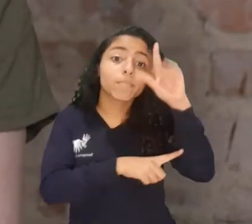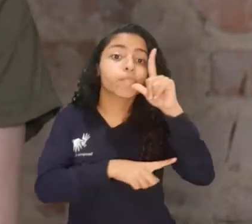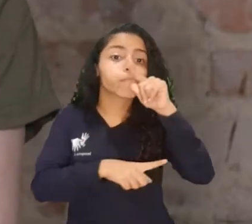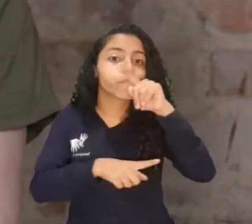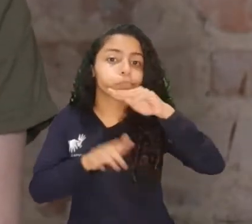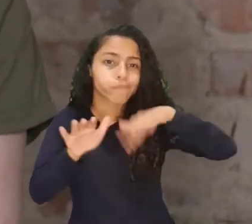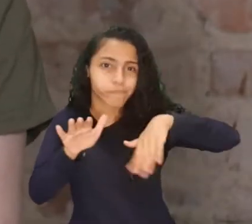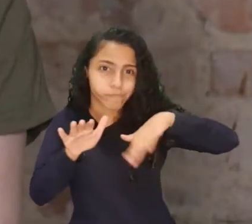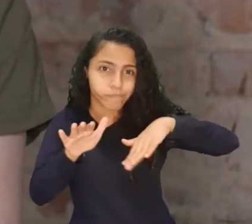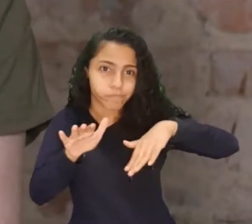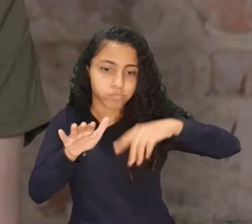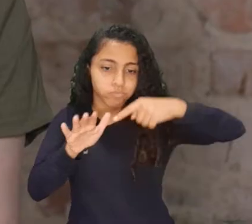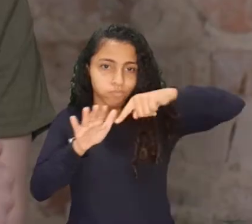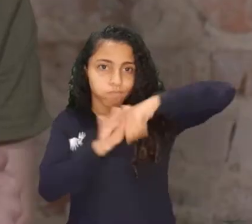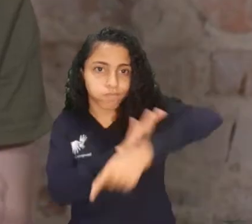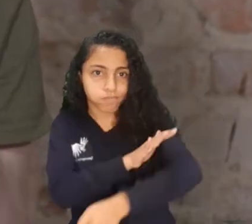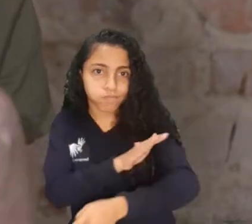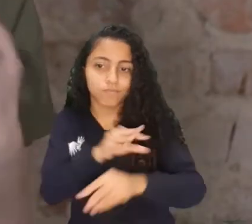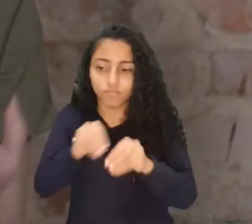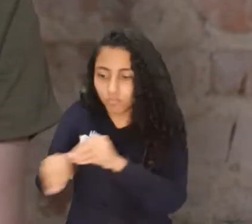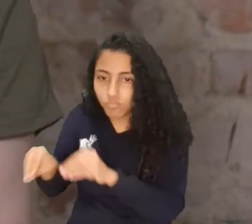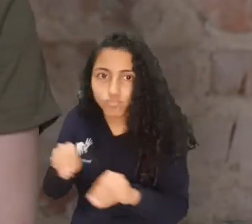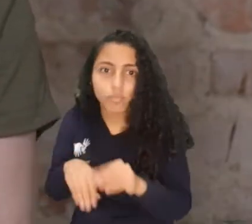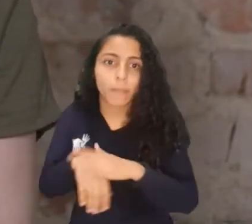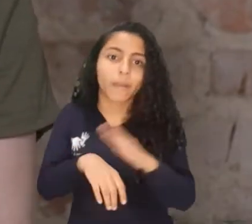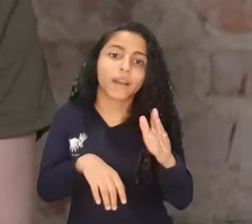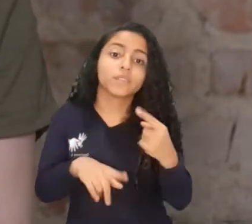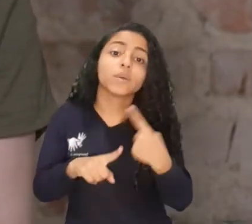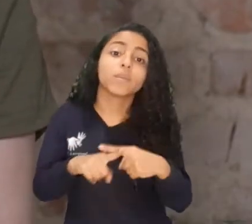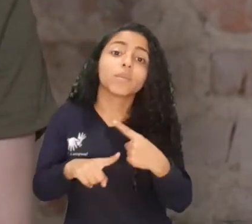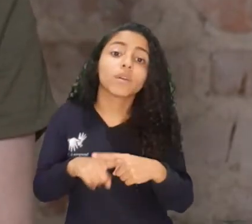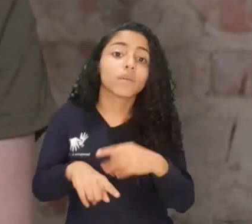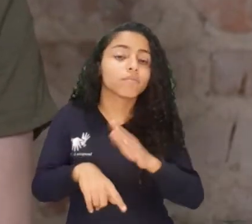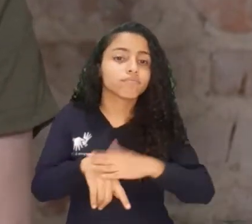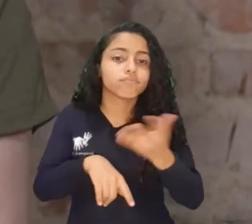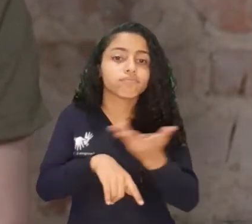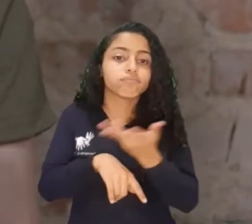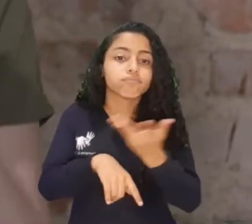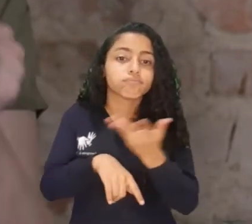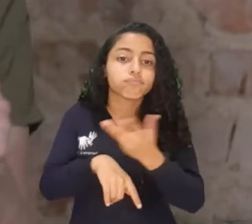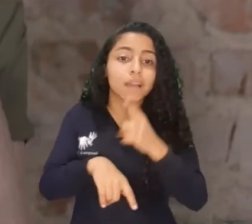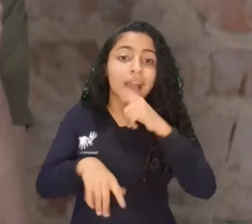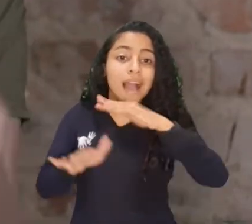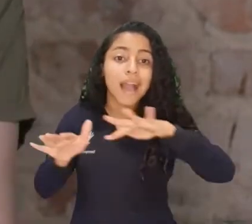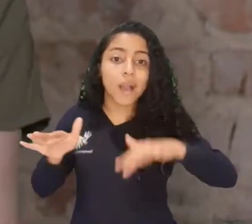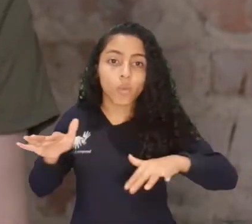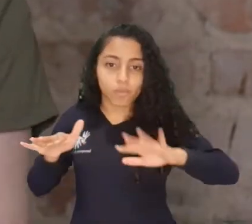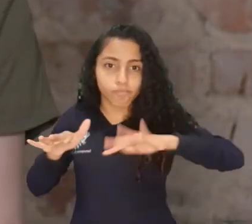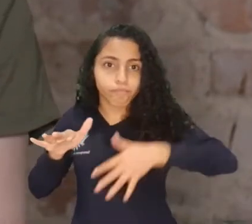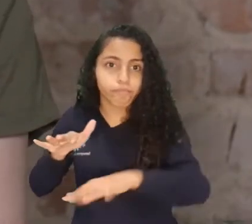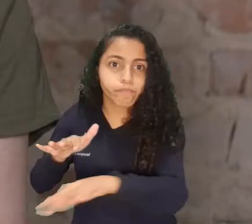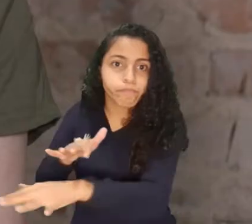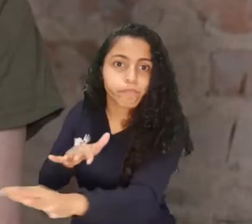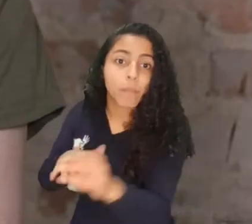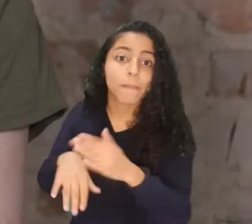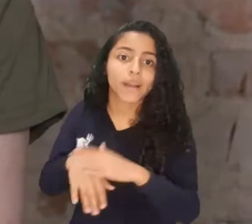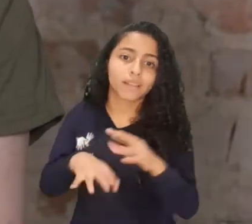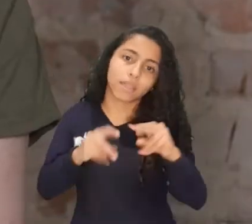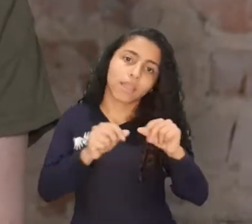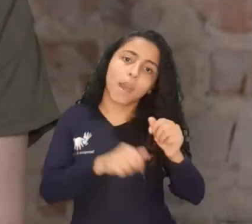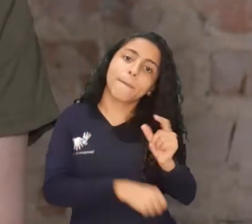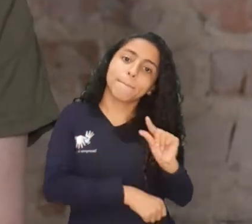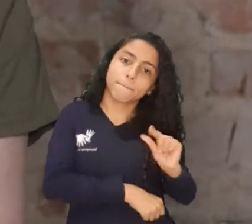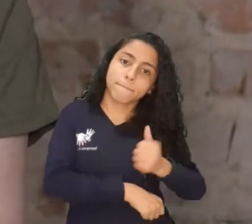é maior no reino marinho e com a menor velocidade no reino terrestre, porque existem os impedimentos dos usos